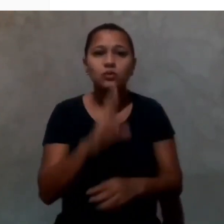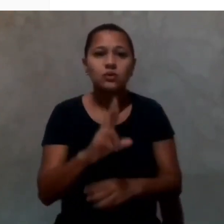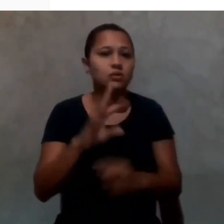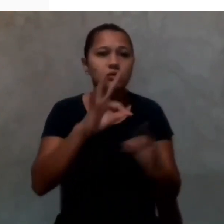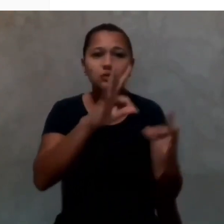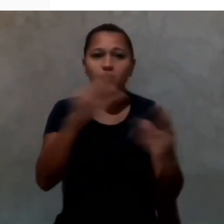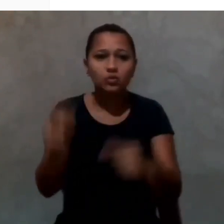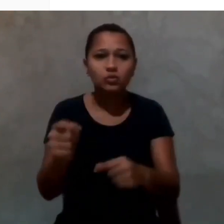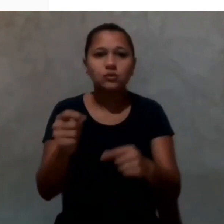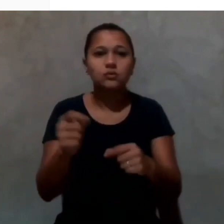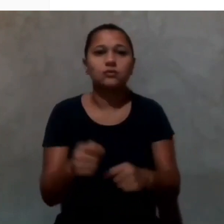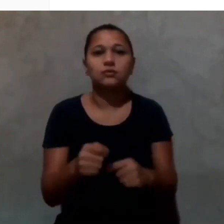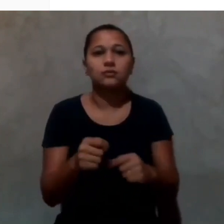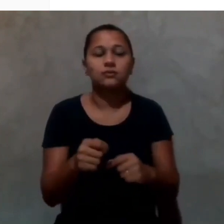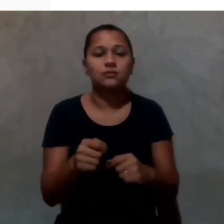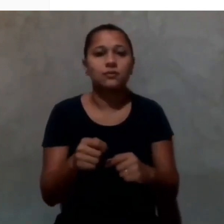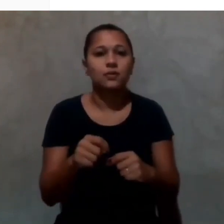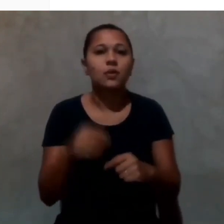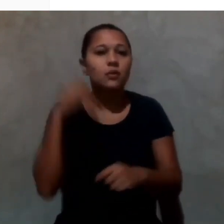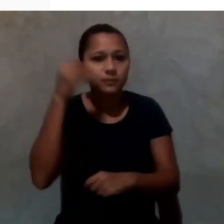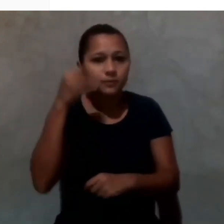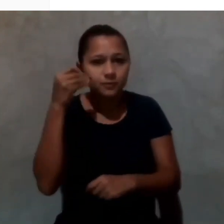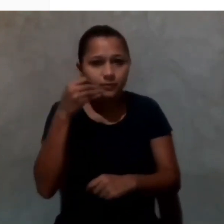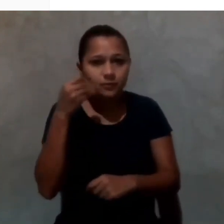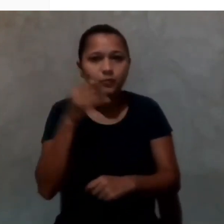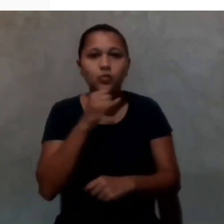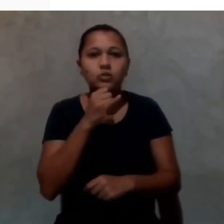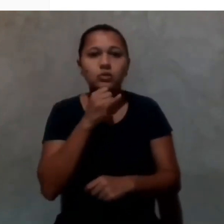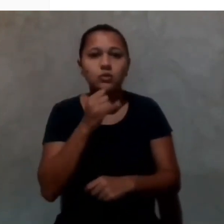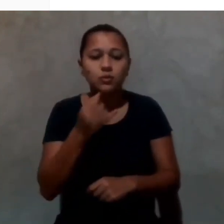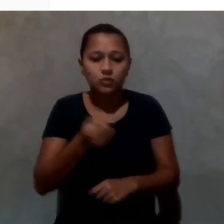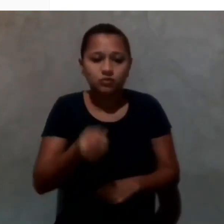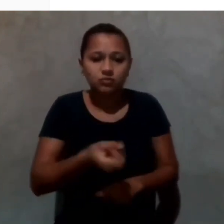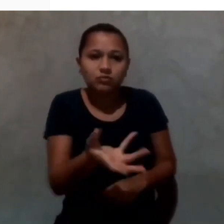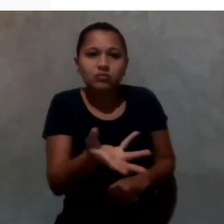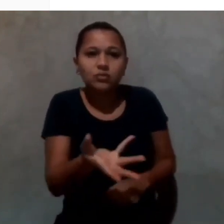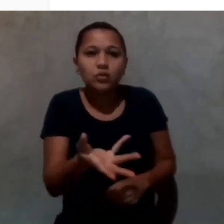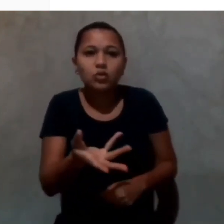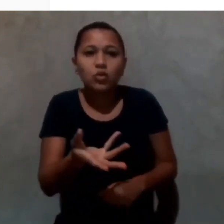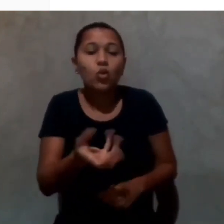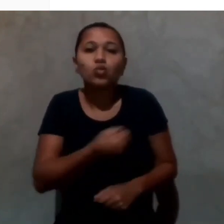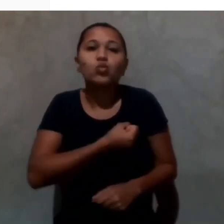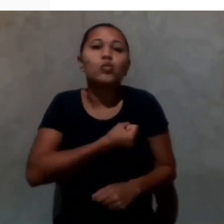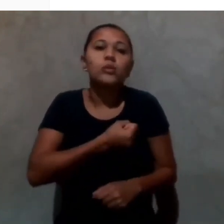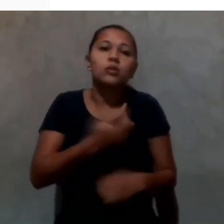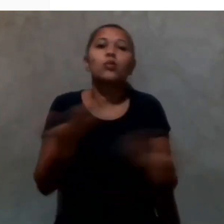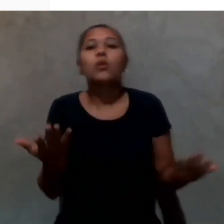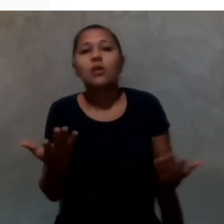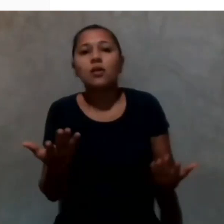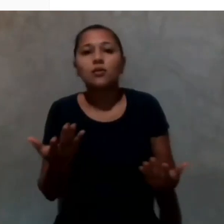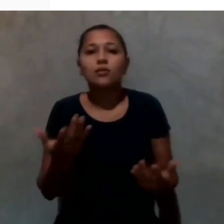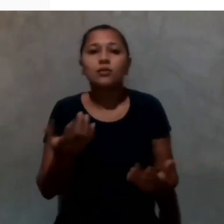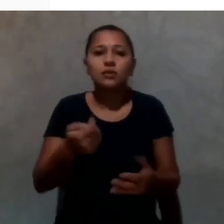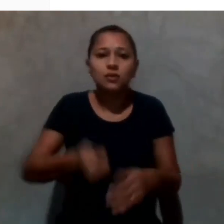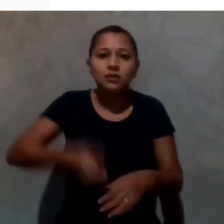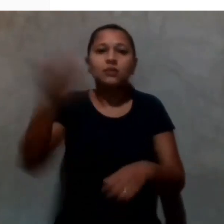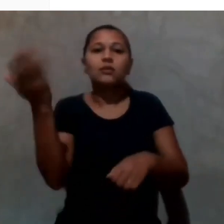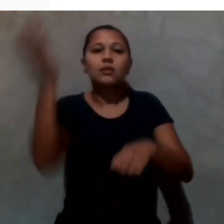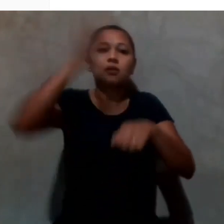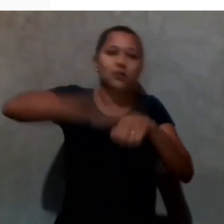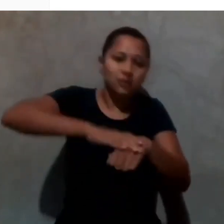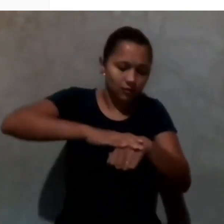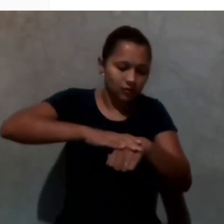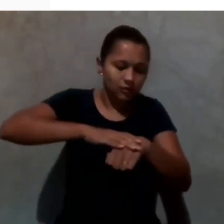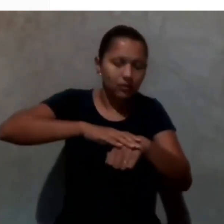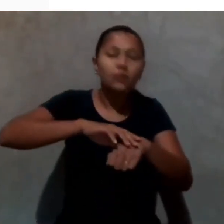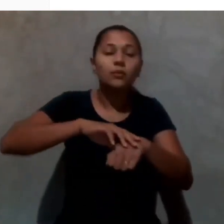número saiu, lançamento de uma moeda, qual a face voltada para cima, podemos observar que, se forem repetidos várias